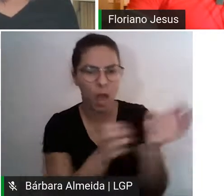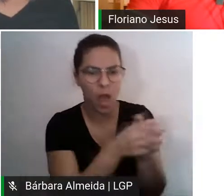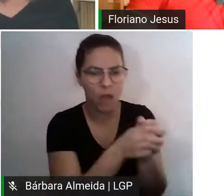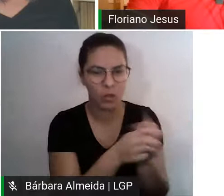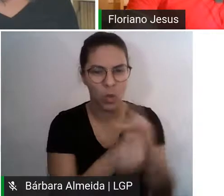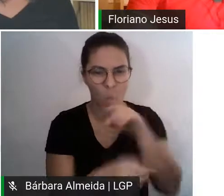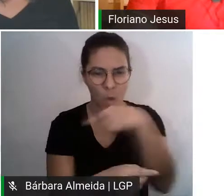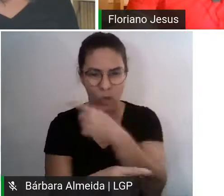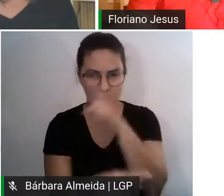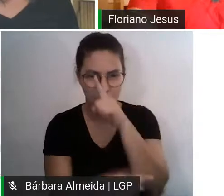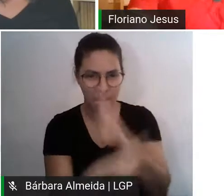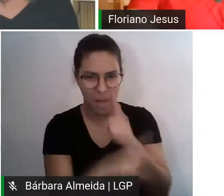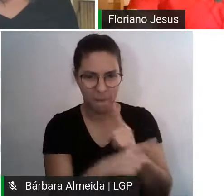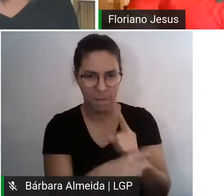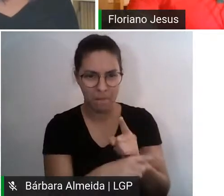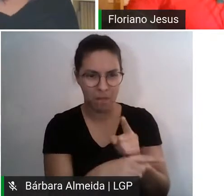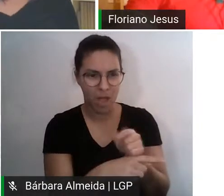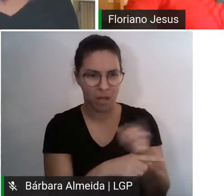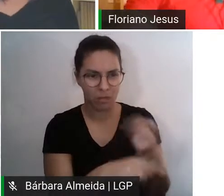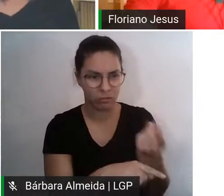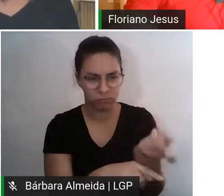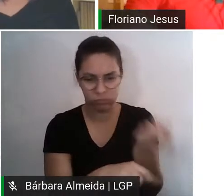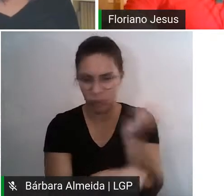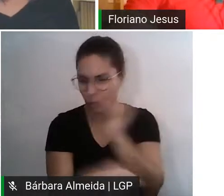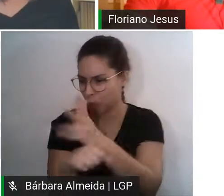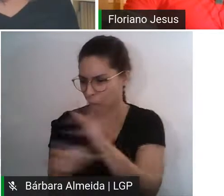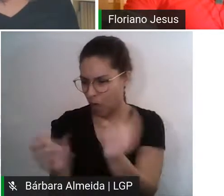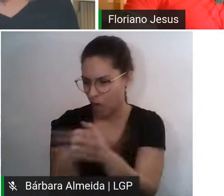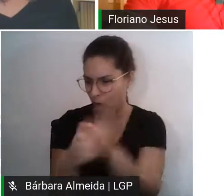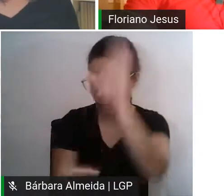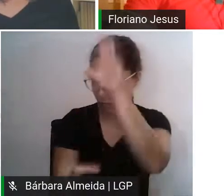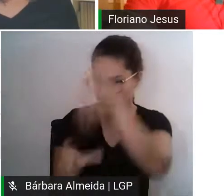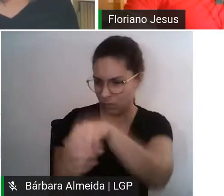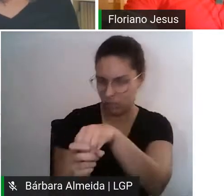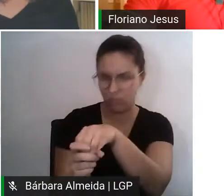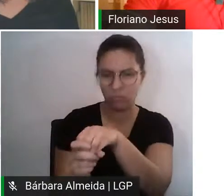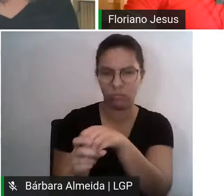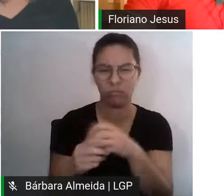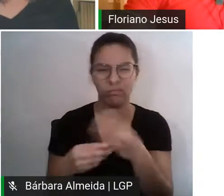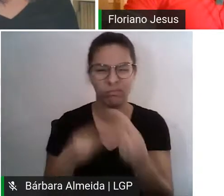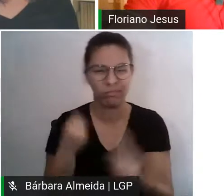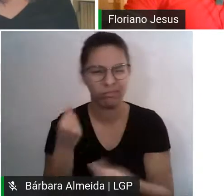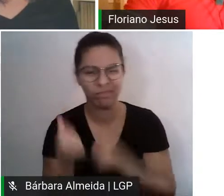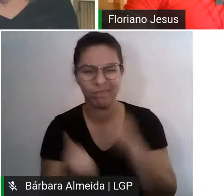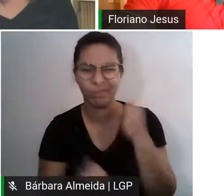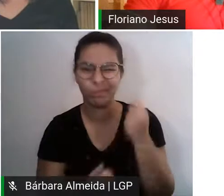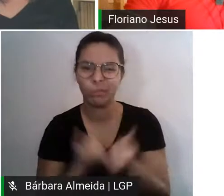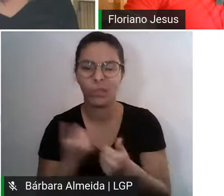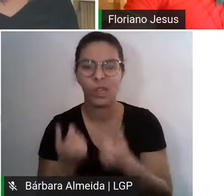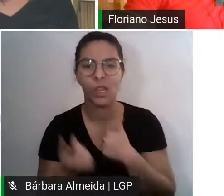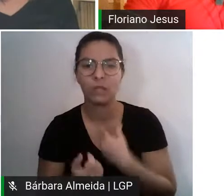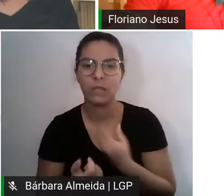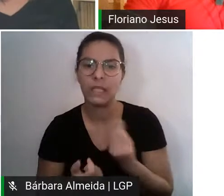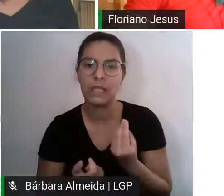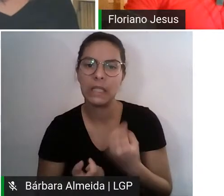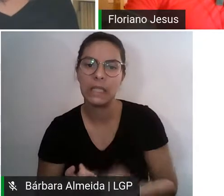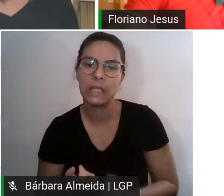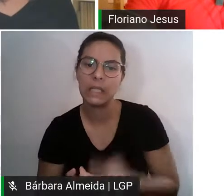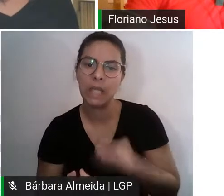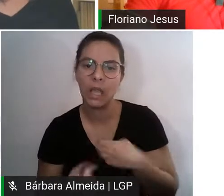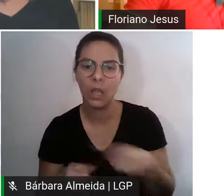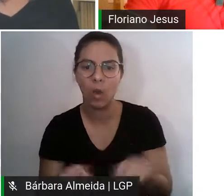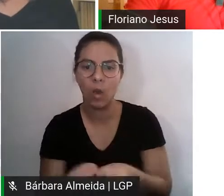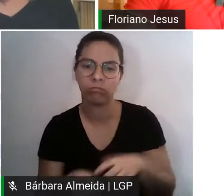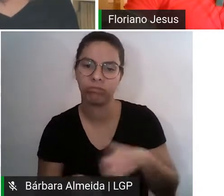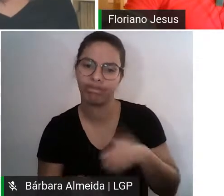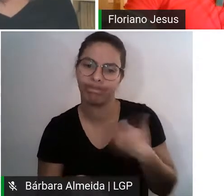lesão estar noutra classe. Fico um bocado a desejar, fiquei assim um bocado, e eu sinto-me